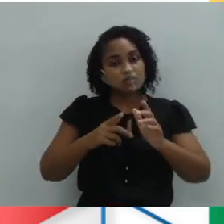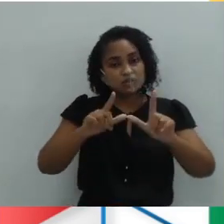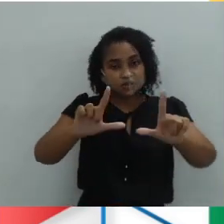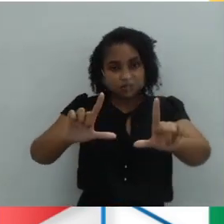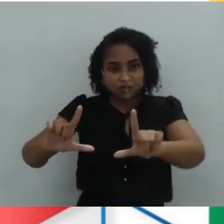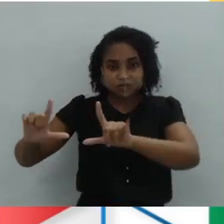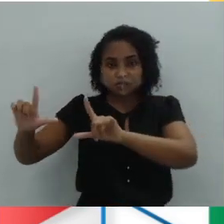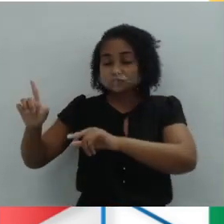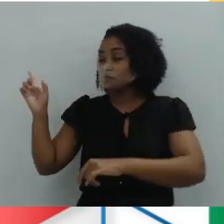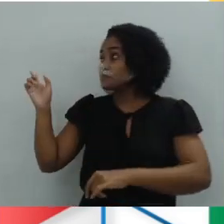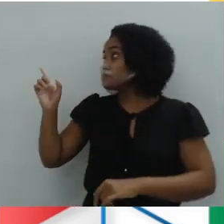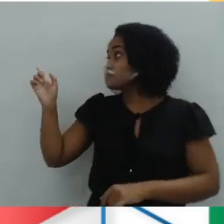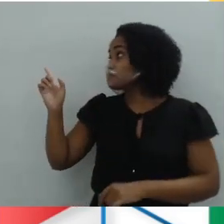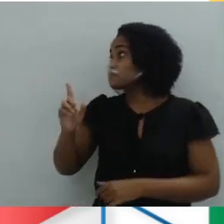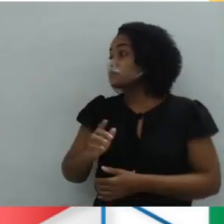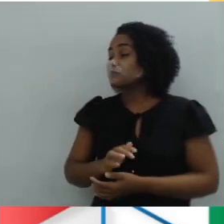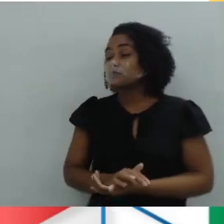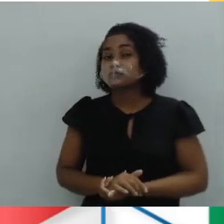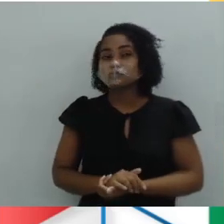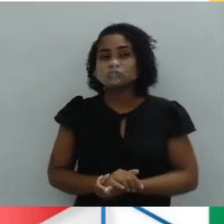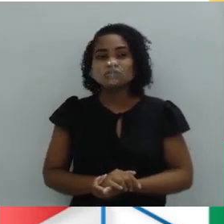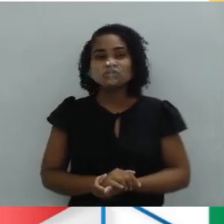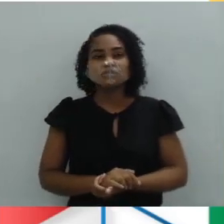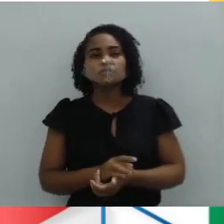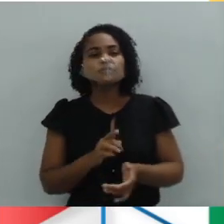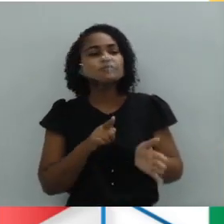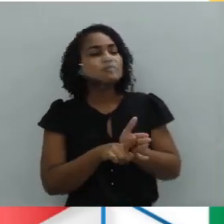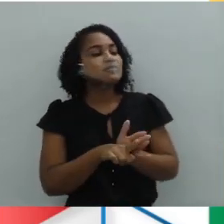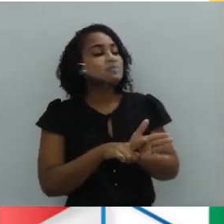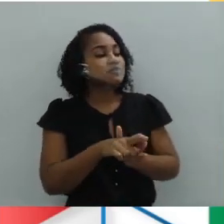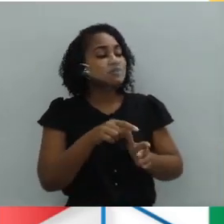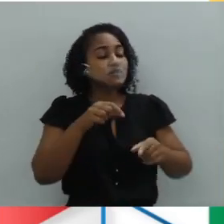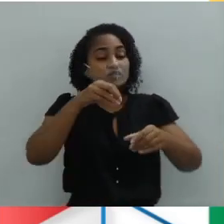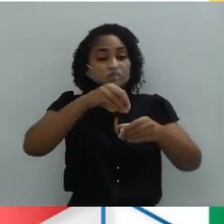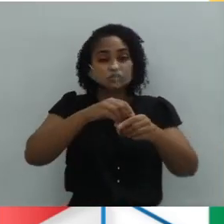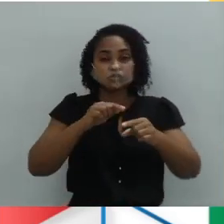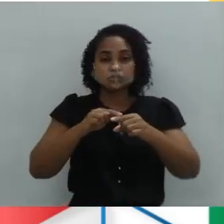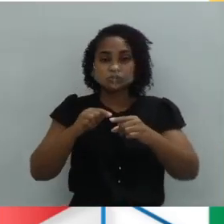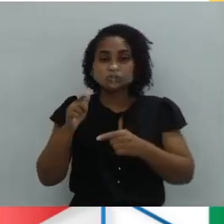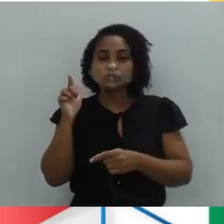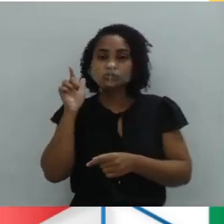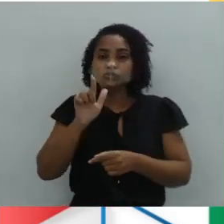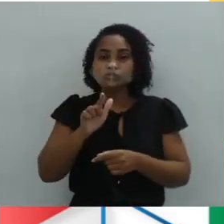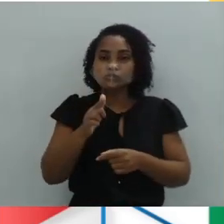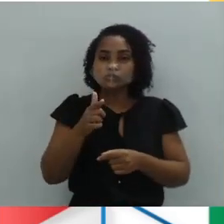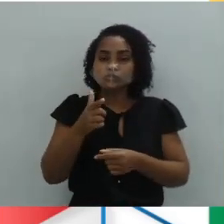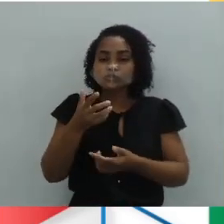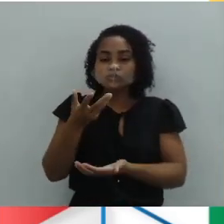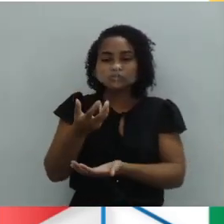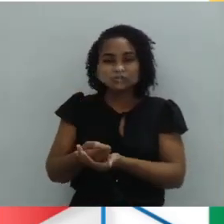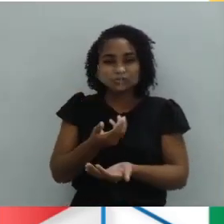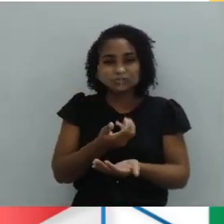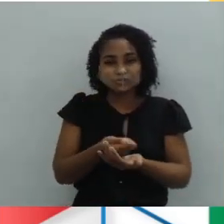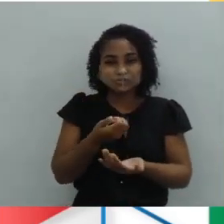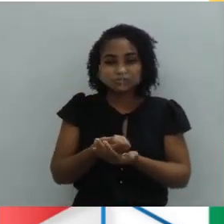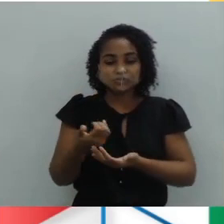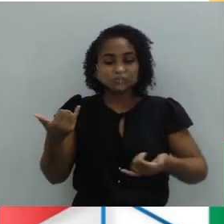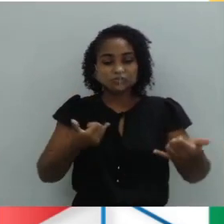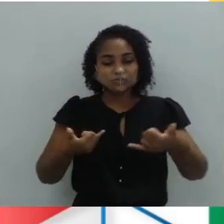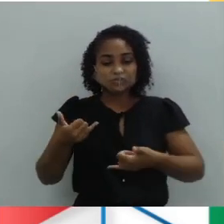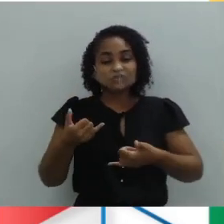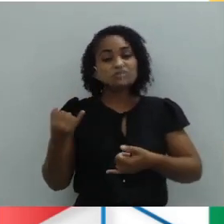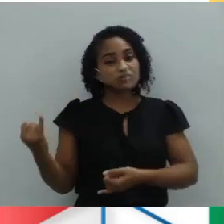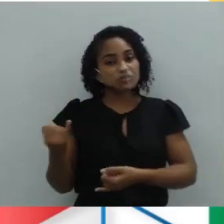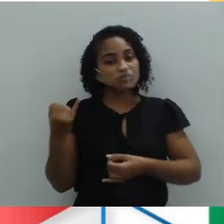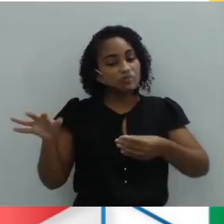novo? Fazer enquetes em seu bairro para adquirir dados que justifiquem a sua